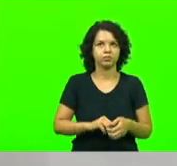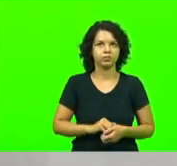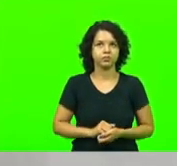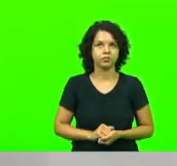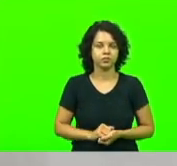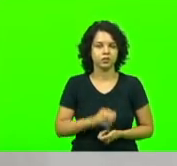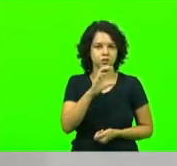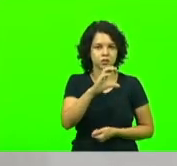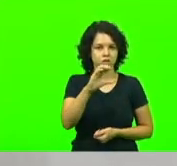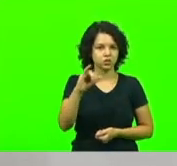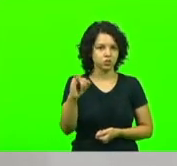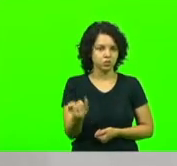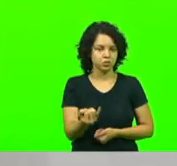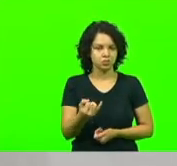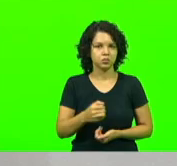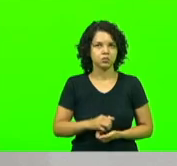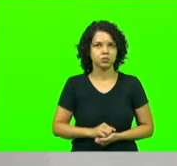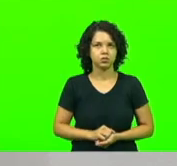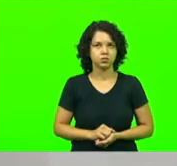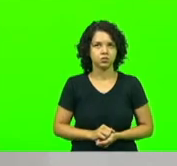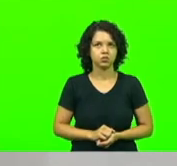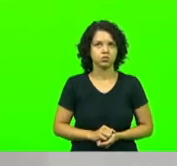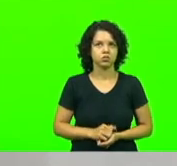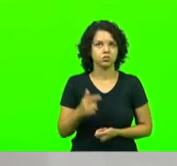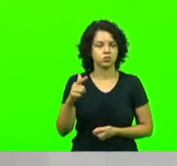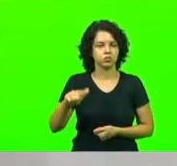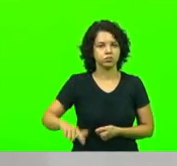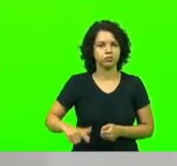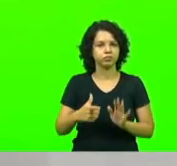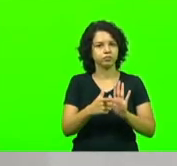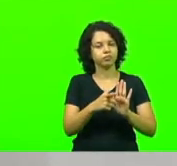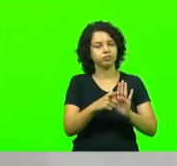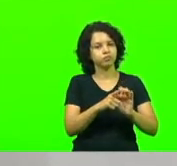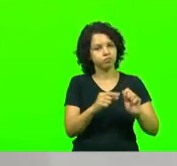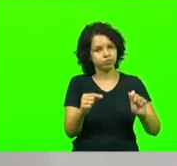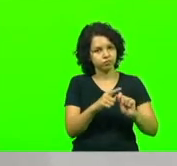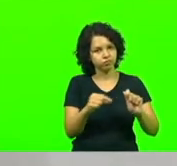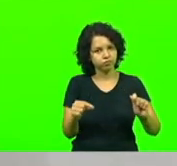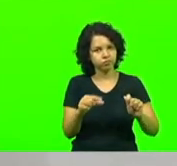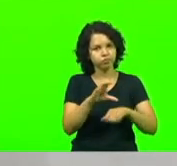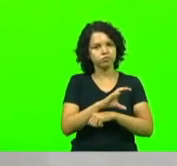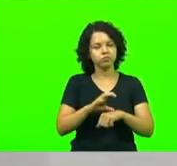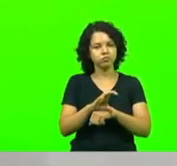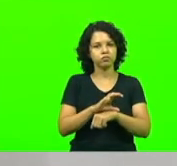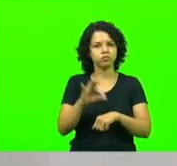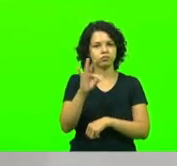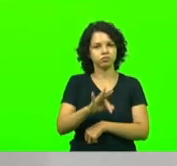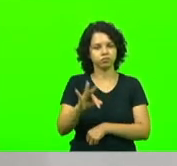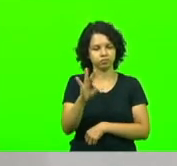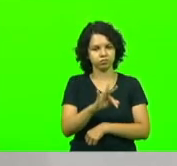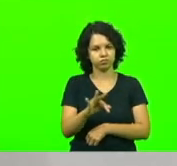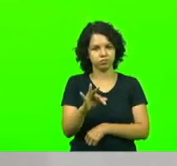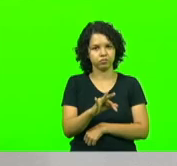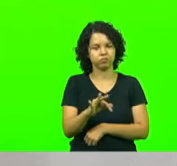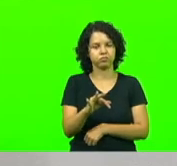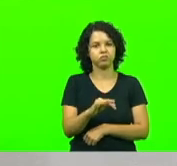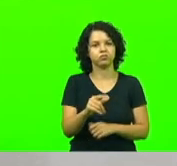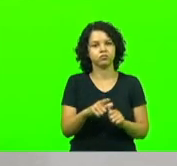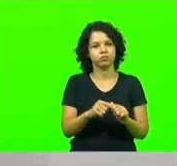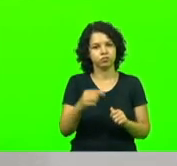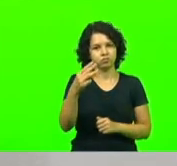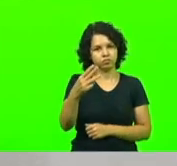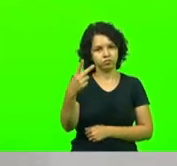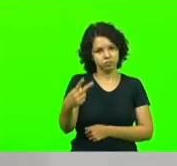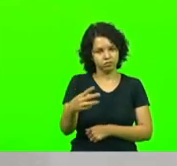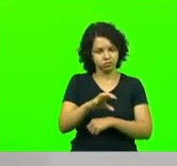da CCJ. E o outro aqui é o artigo constitucional federal, artigo 32, se basearam da Constituição